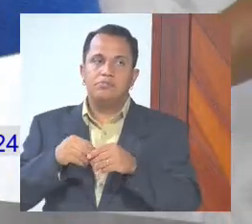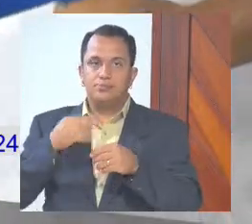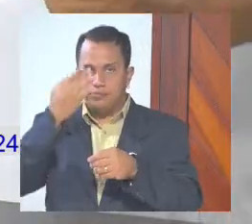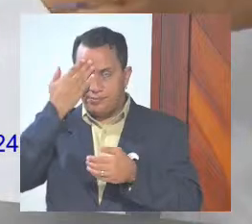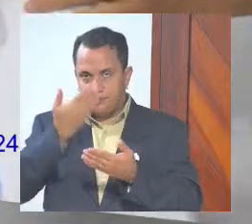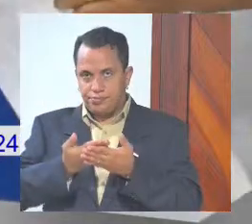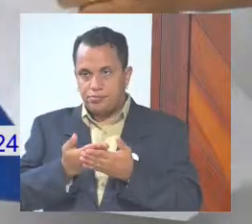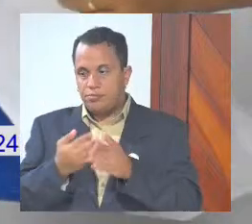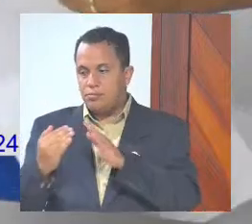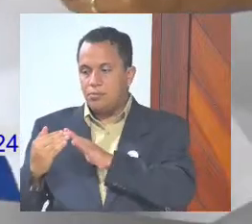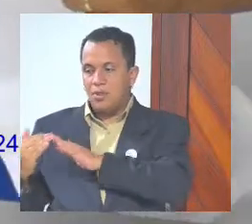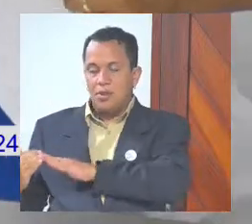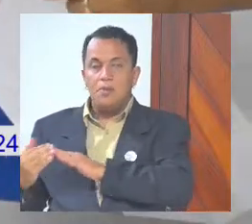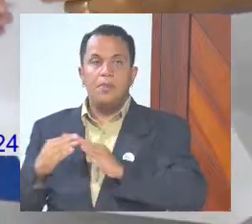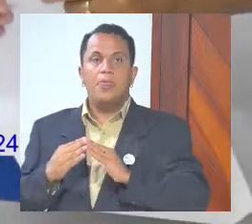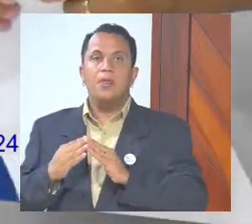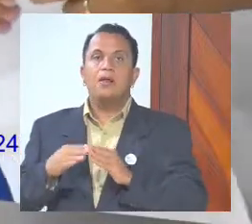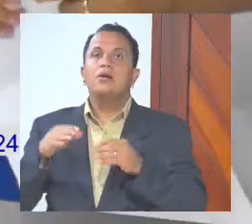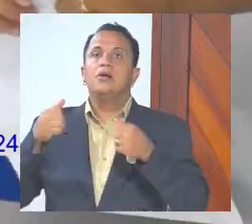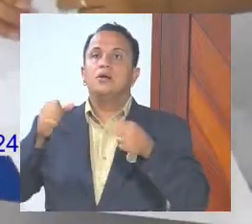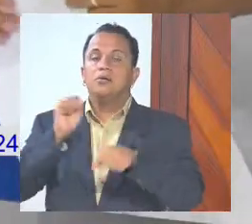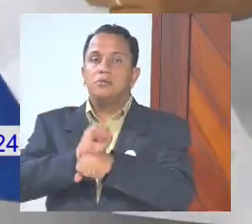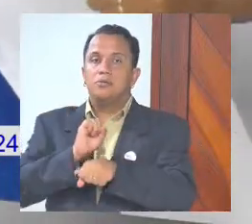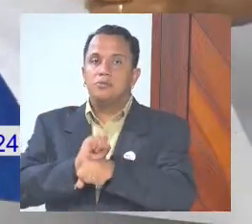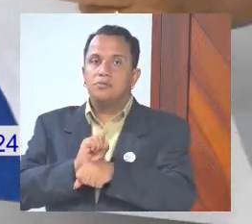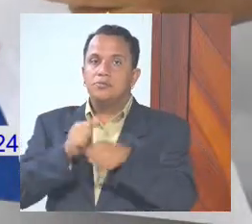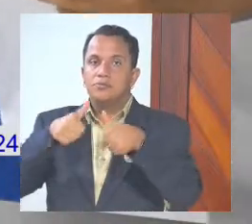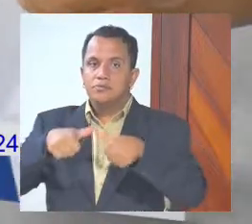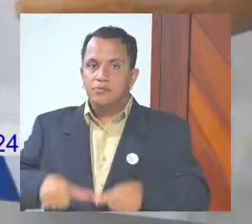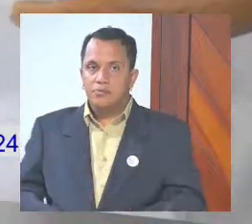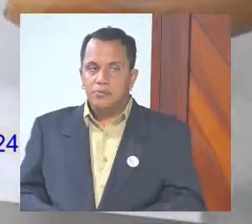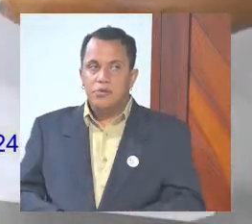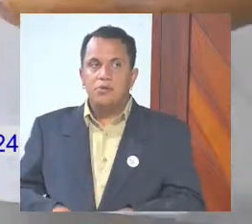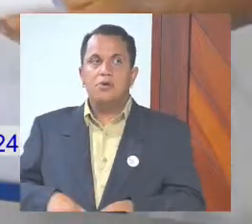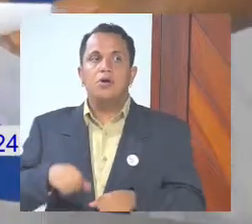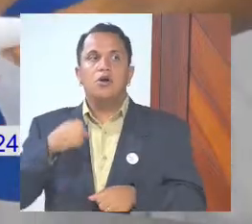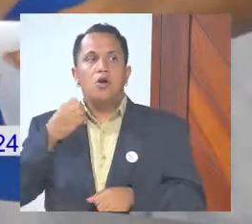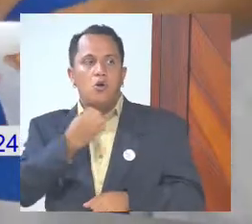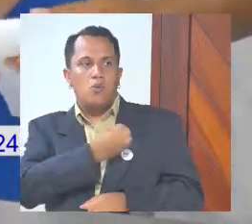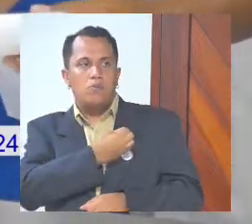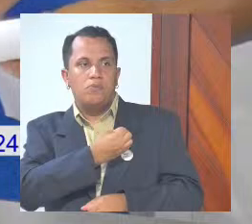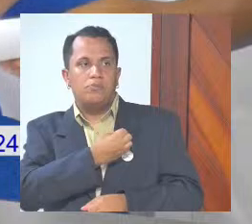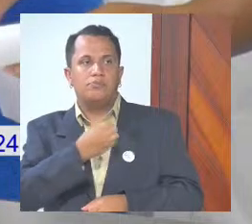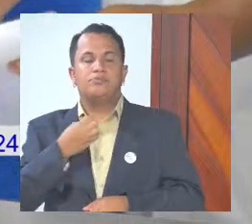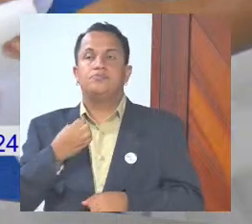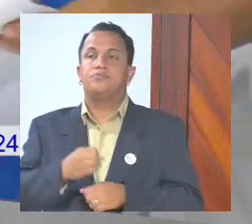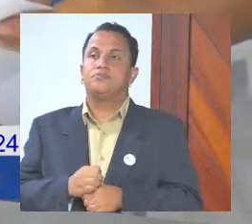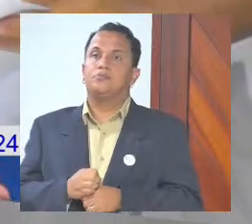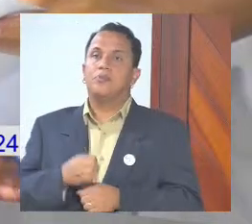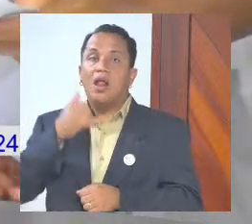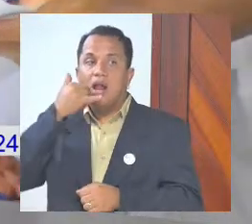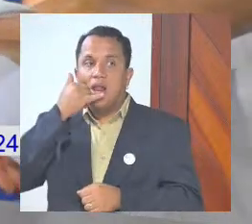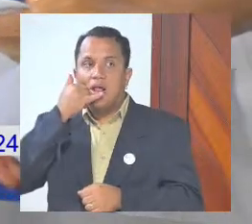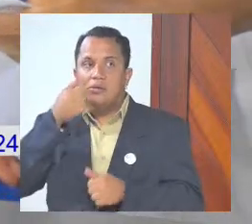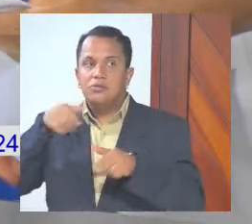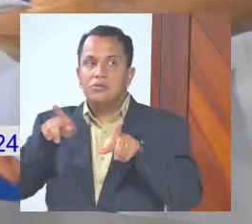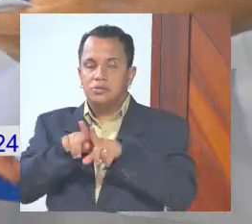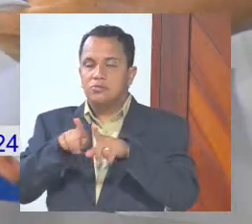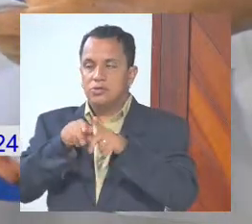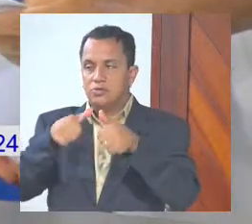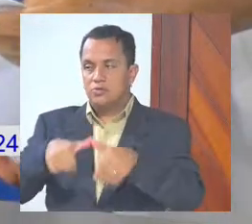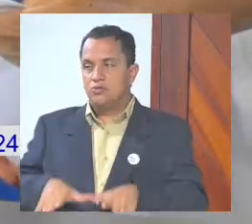compreensão, esperamos a confirmação da presença, o número do celular está aqui